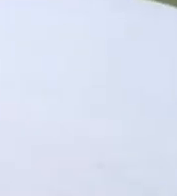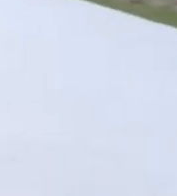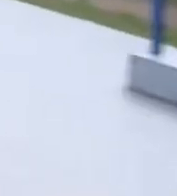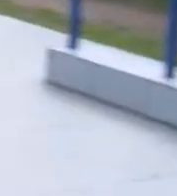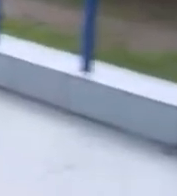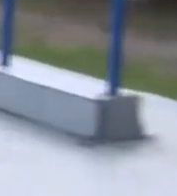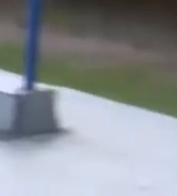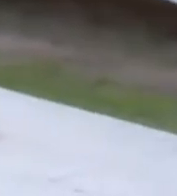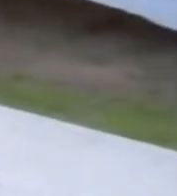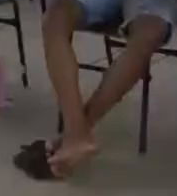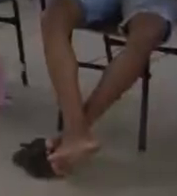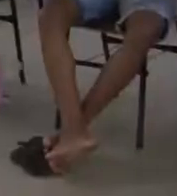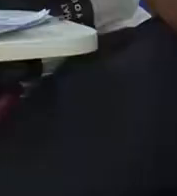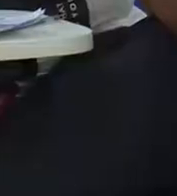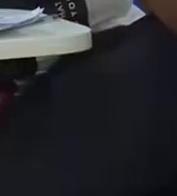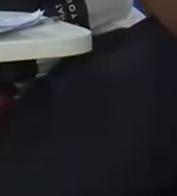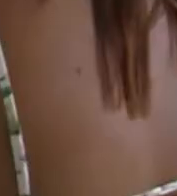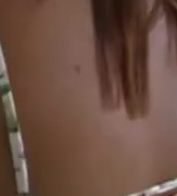Music